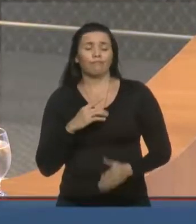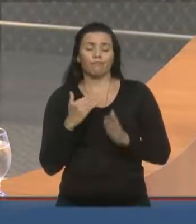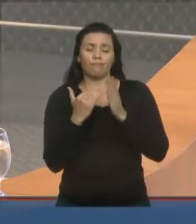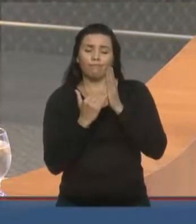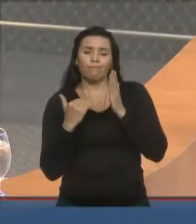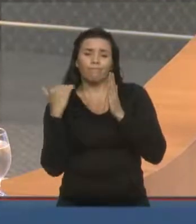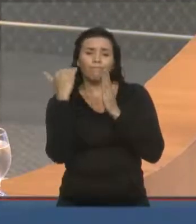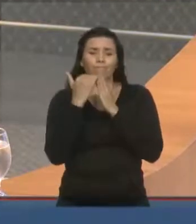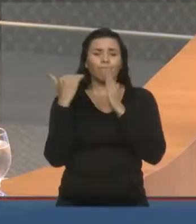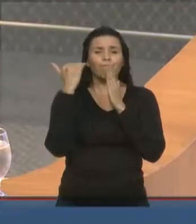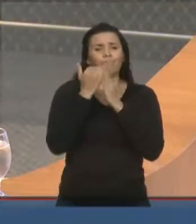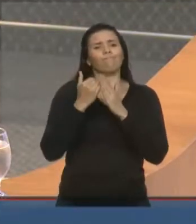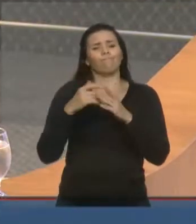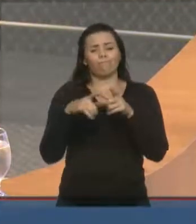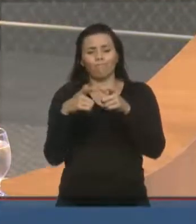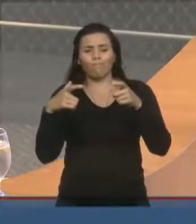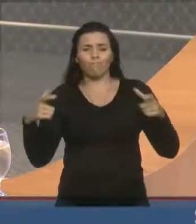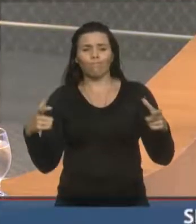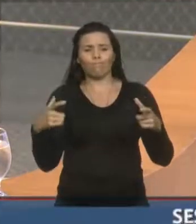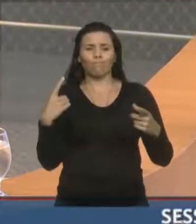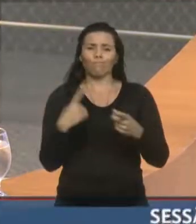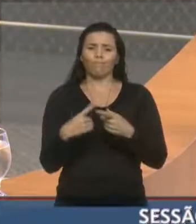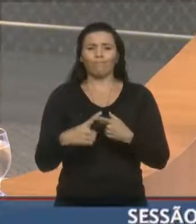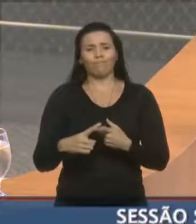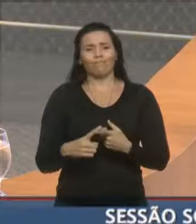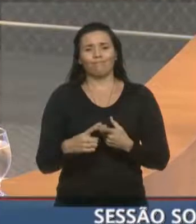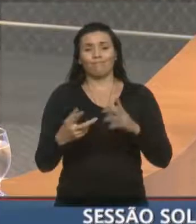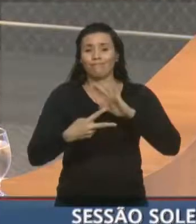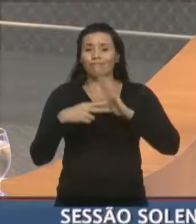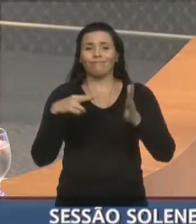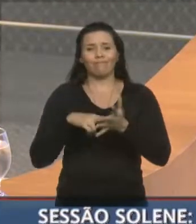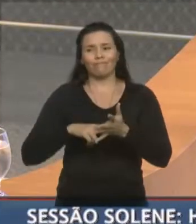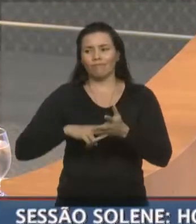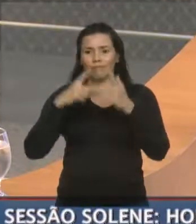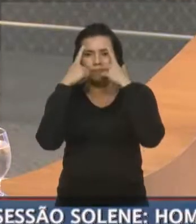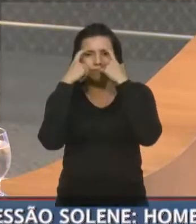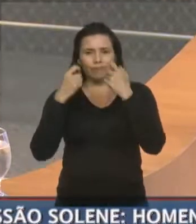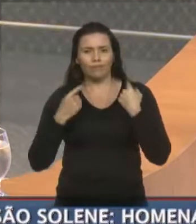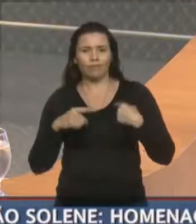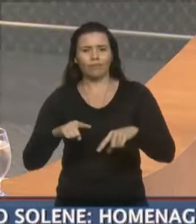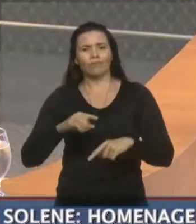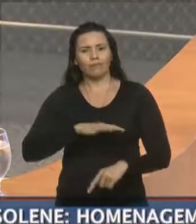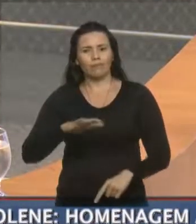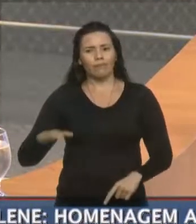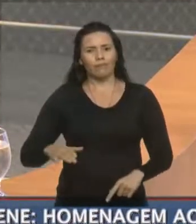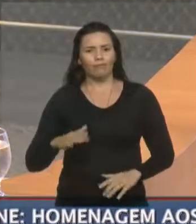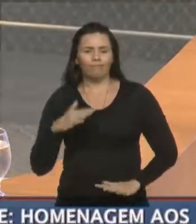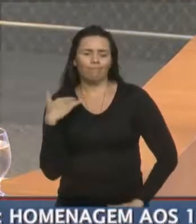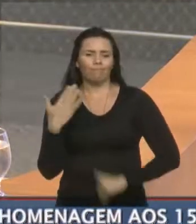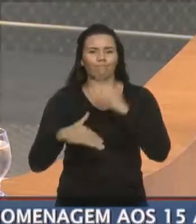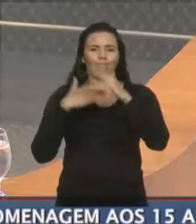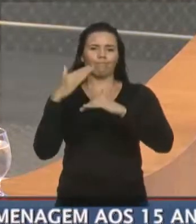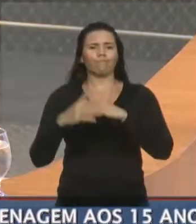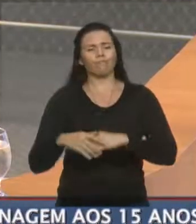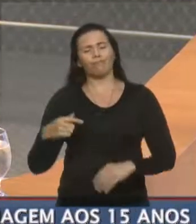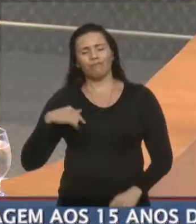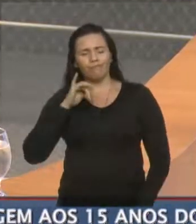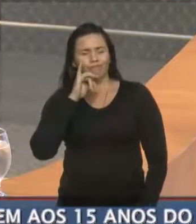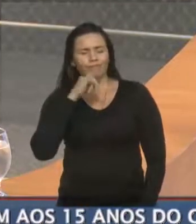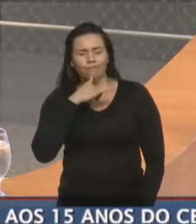lamentavelmente, parece um paradoxo, mas ao tempo em que temos muitas reclamações e lamentamos por essas reclamações